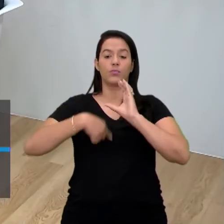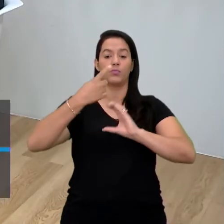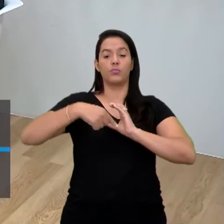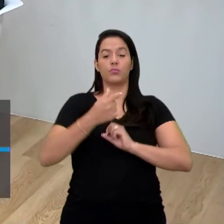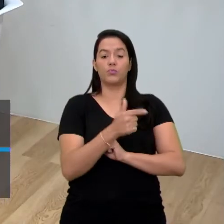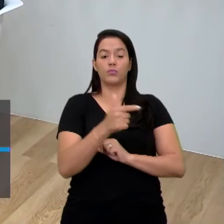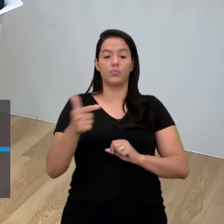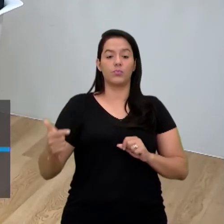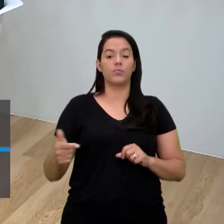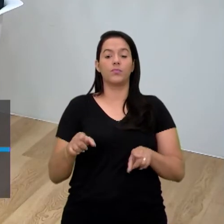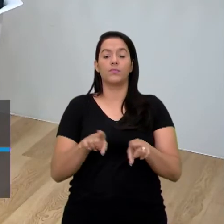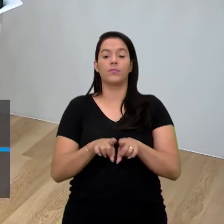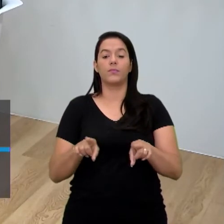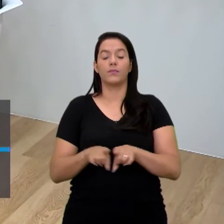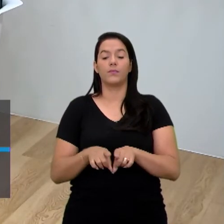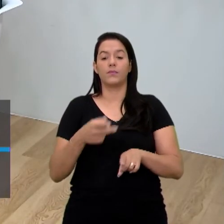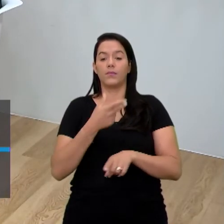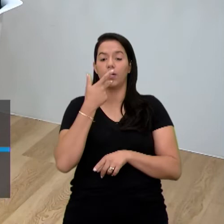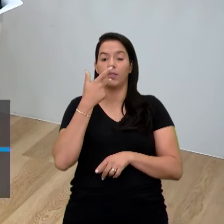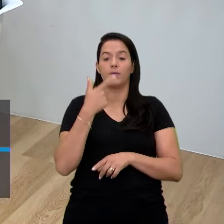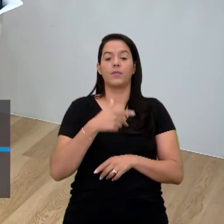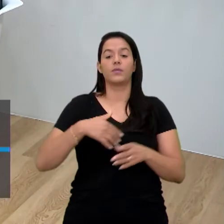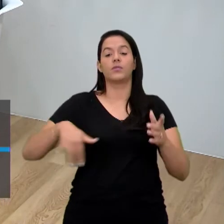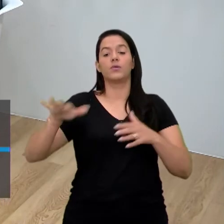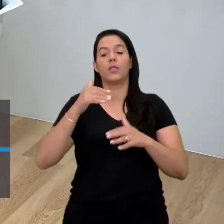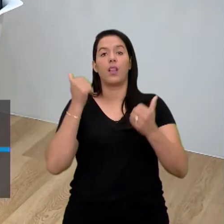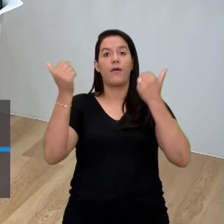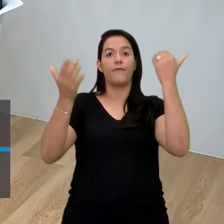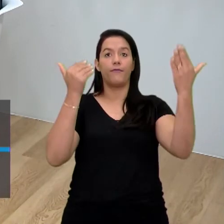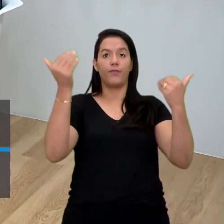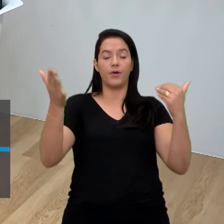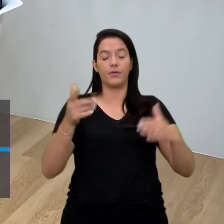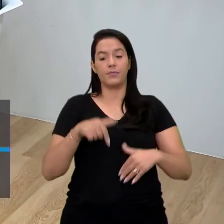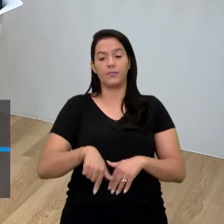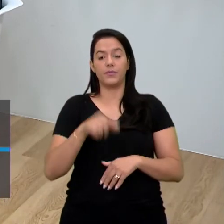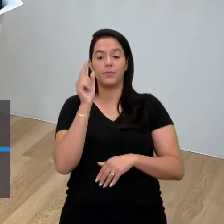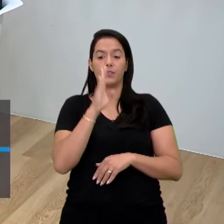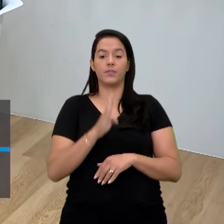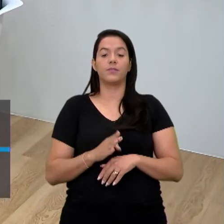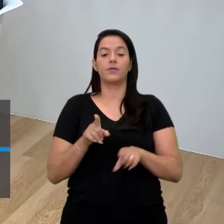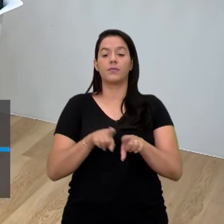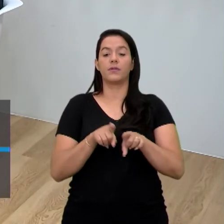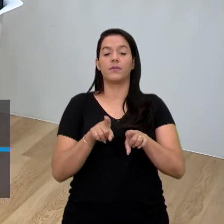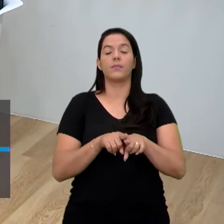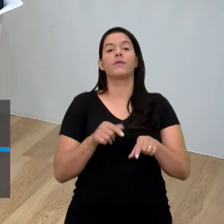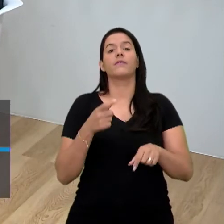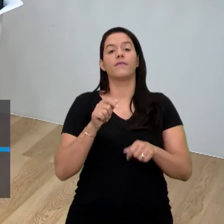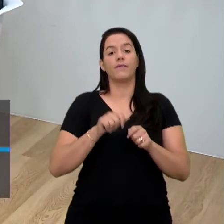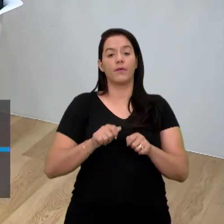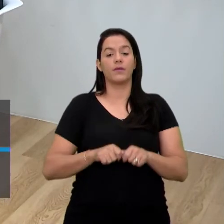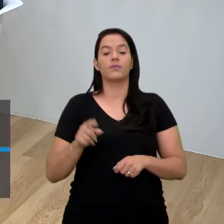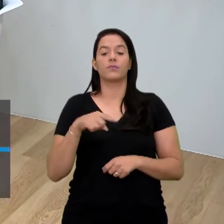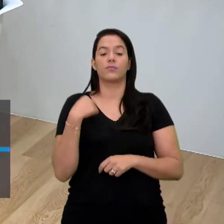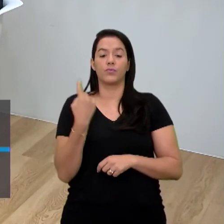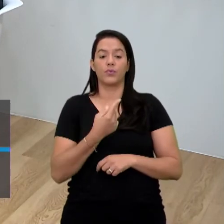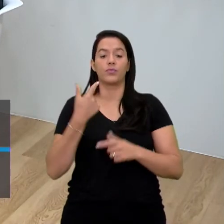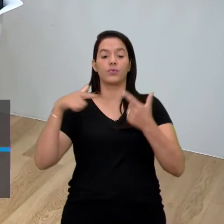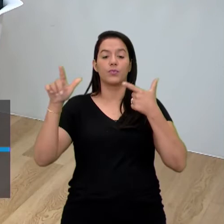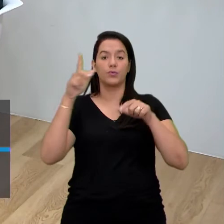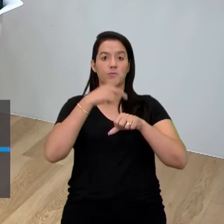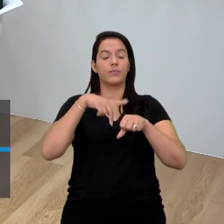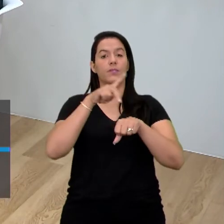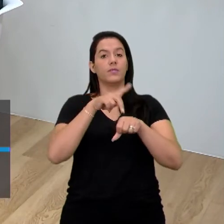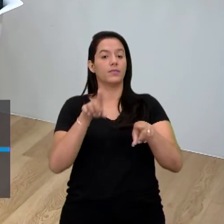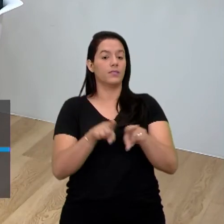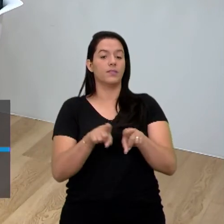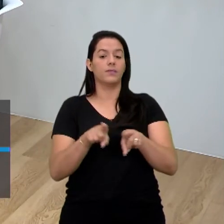E piorou bastante A nos gente não últimos tem um tempos. bom estereótipo. Então imagina que o que a gente está fazendo com essas pessoas também é feito com a gente. A gente vê isso principalmente